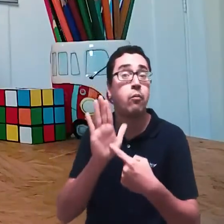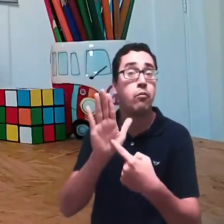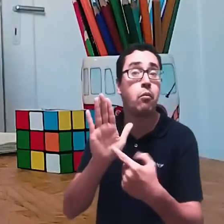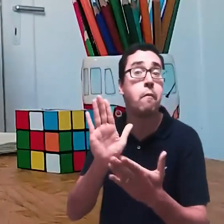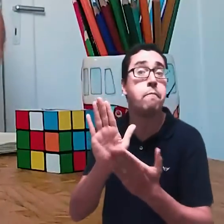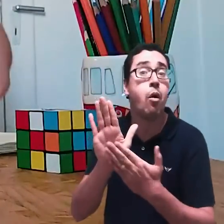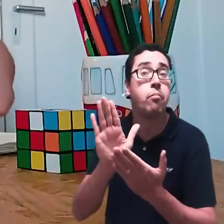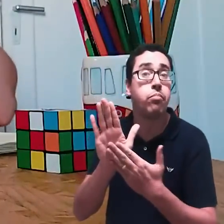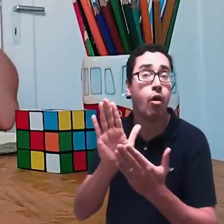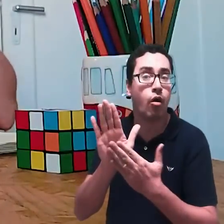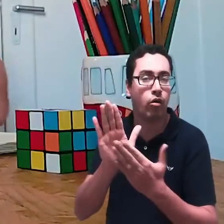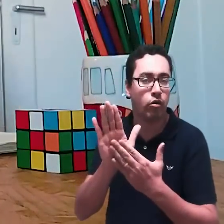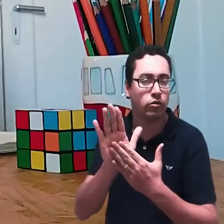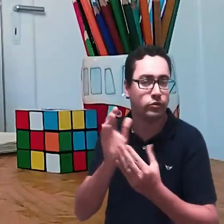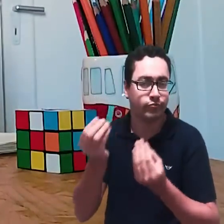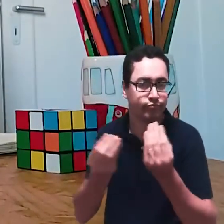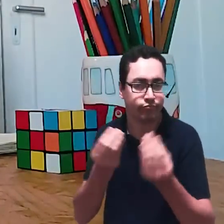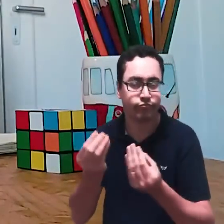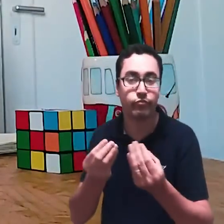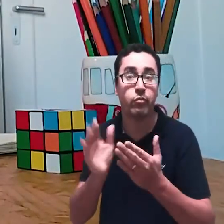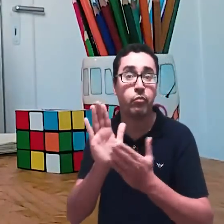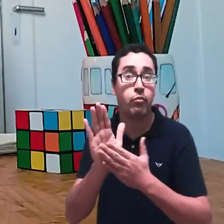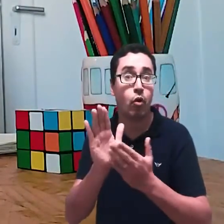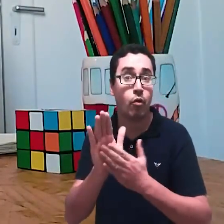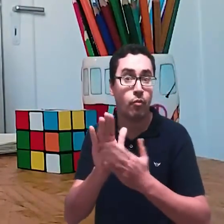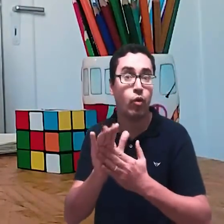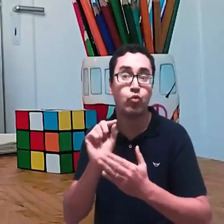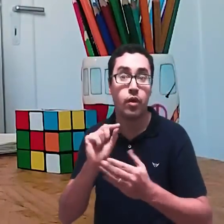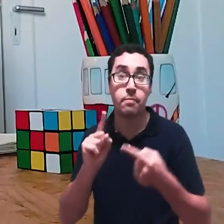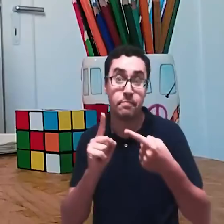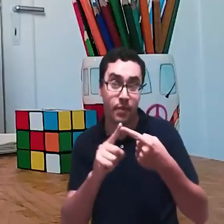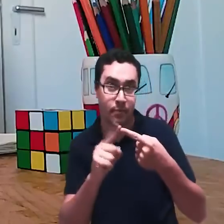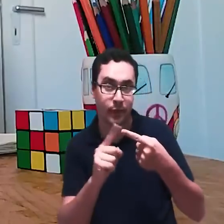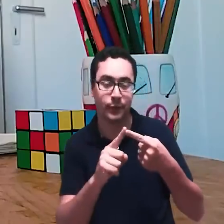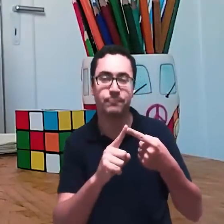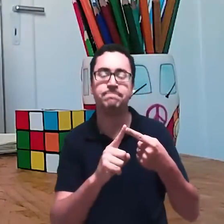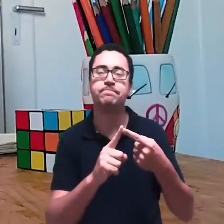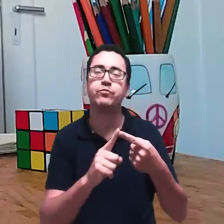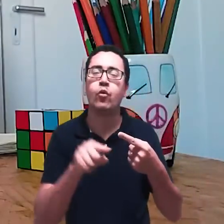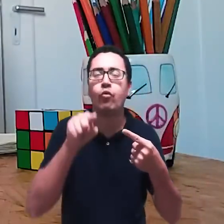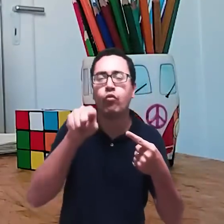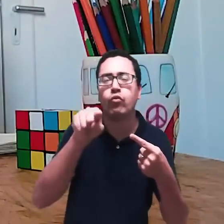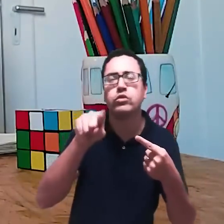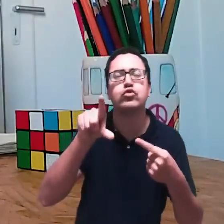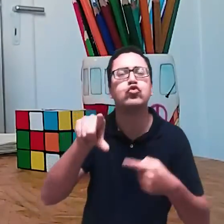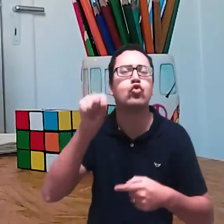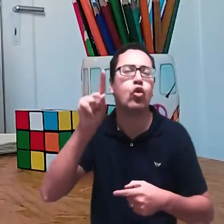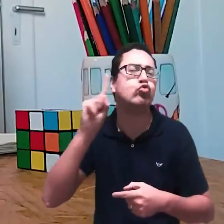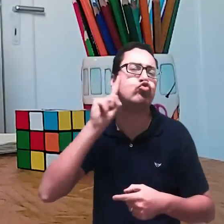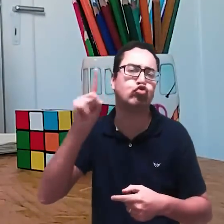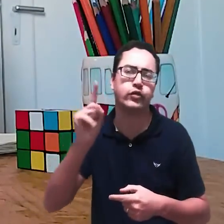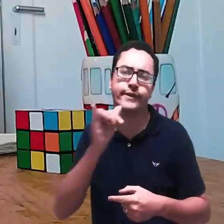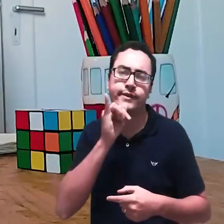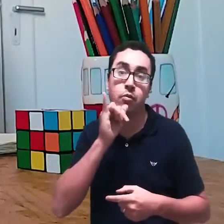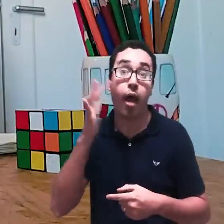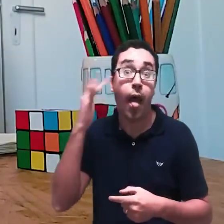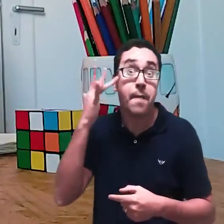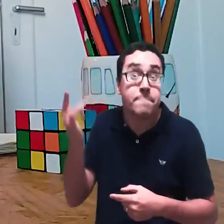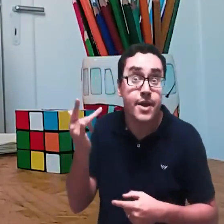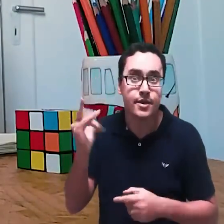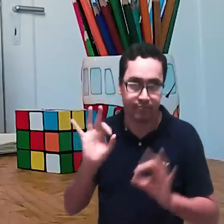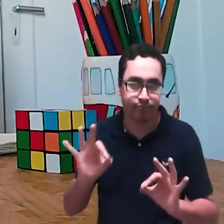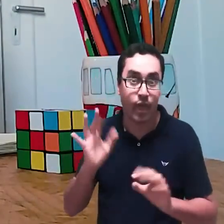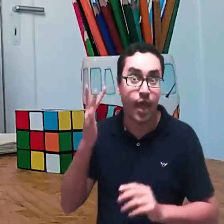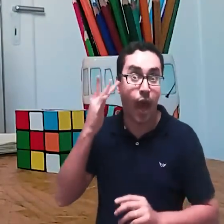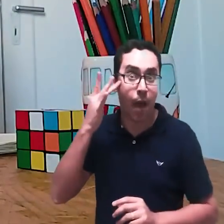certo? Então, a primeira proposta, número 1, vocês vão escolher um dia, que pode ser amanhã. Vão escolher